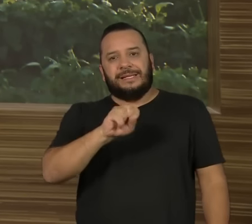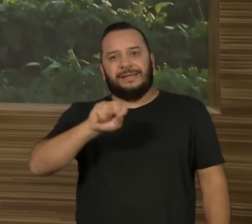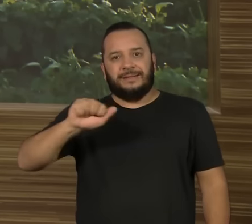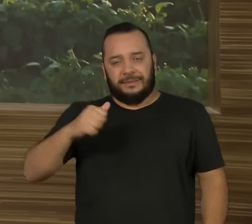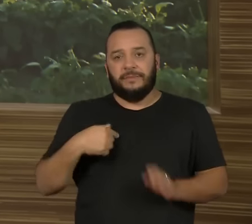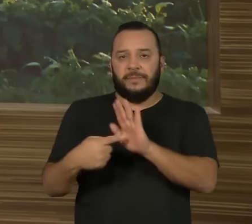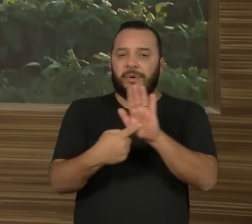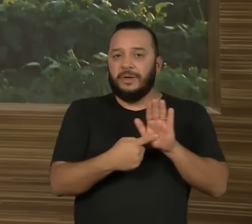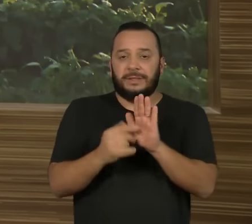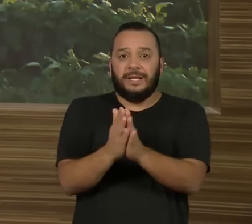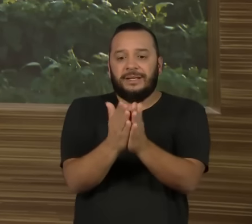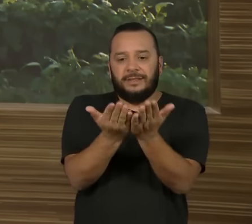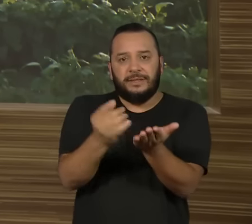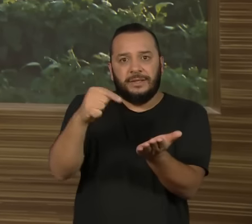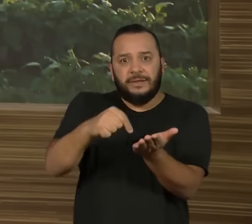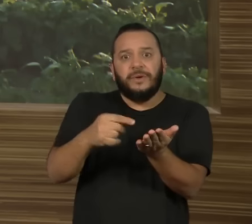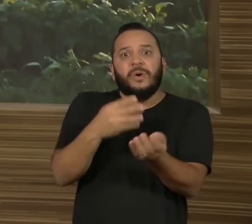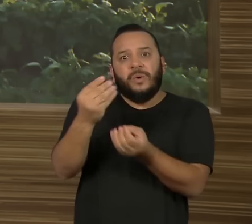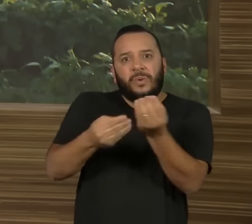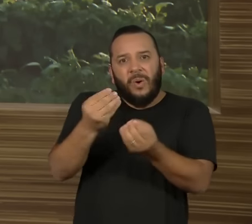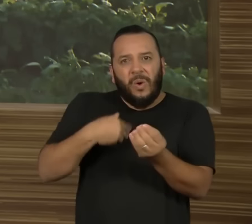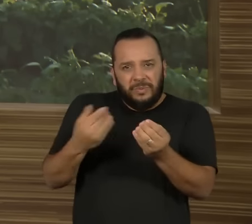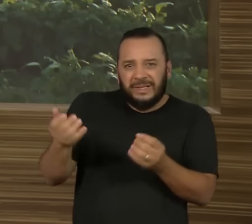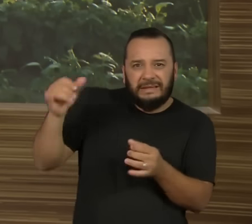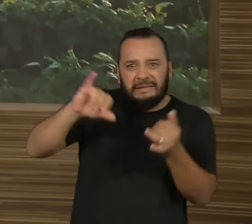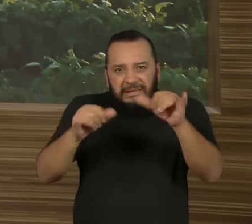Agrotóxicos e Colonialismo Químico.